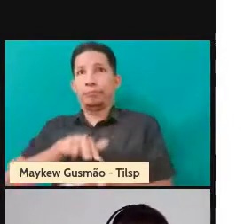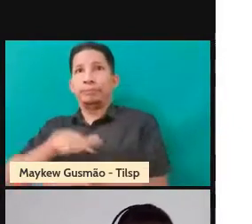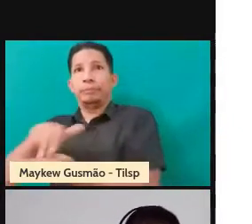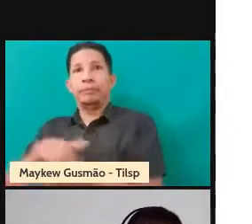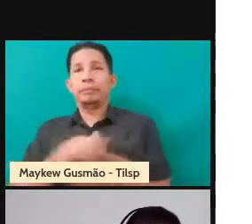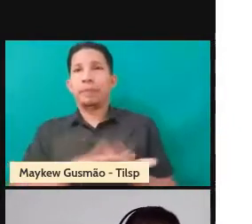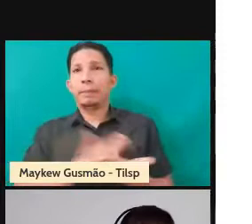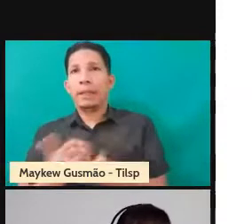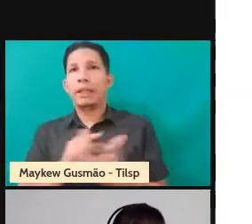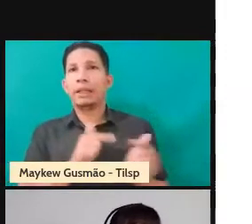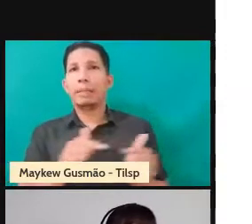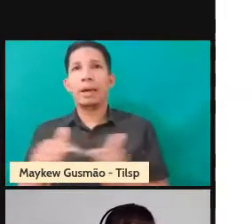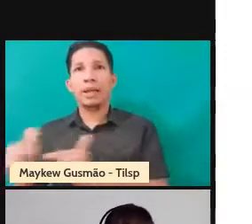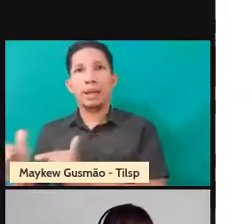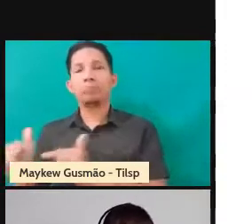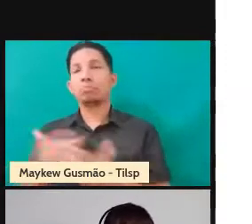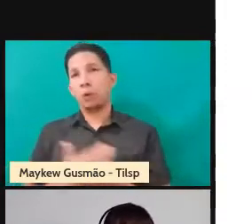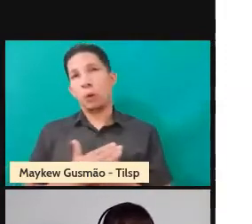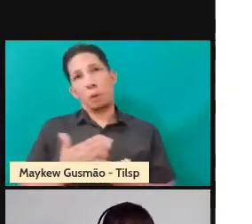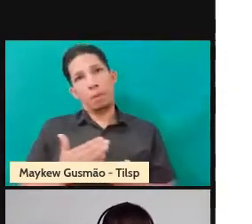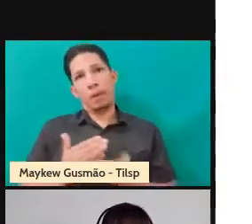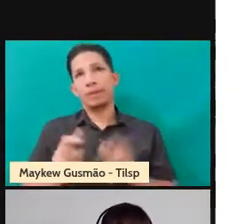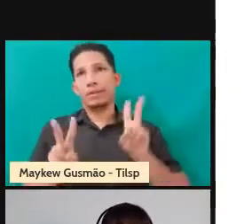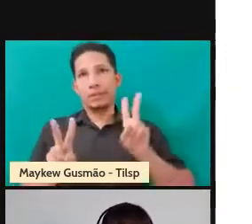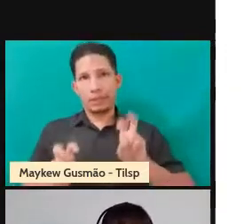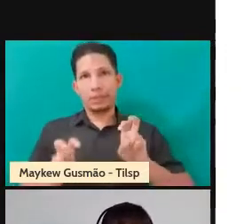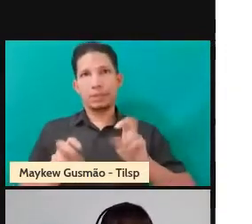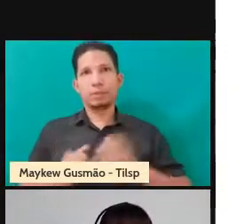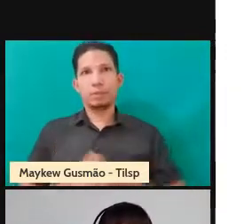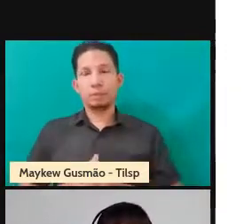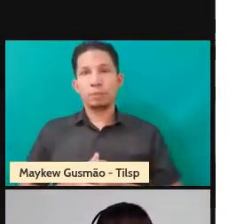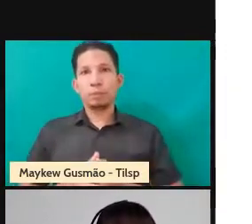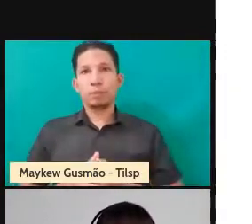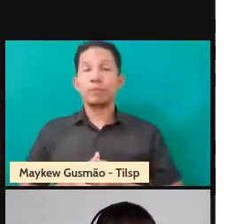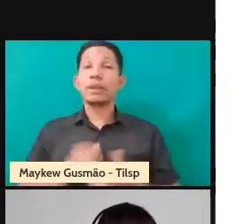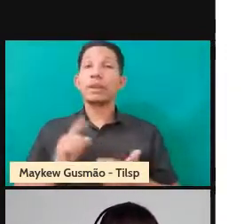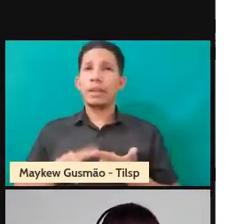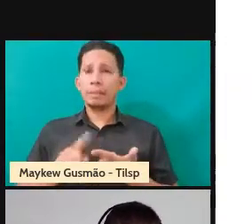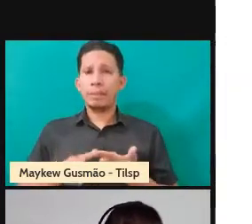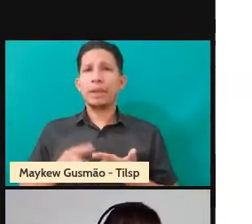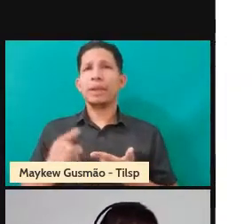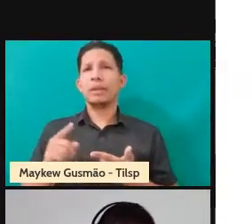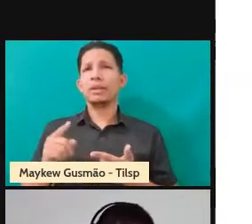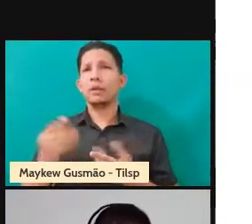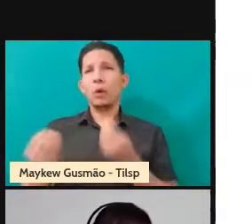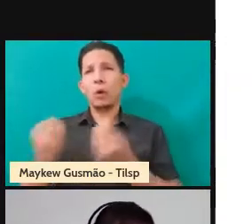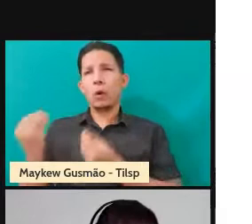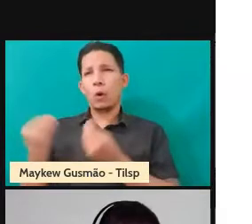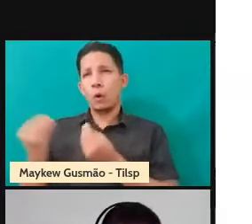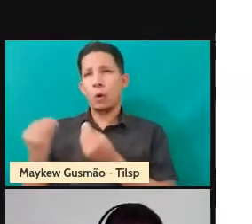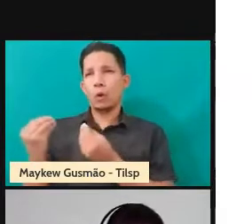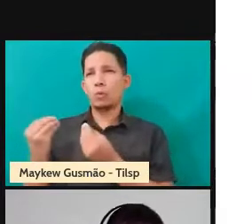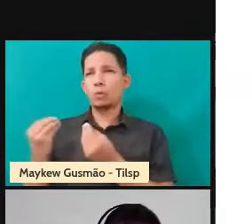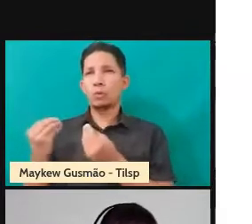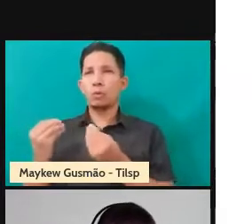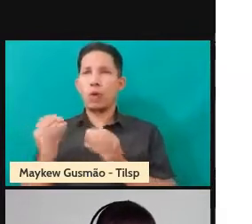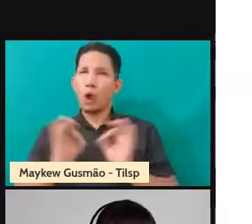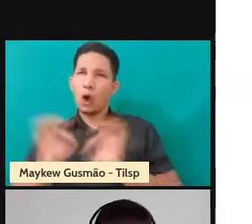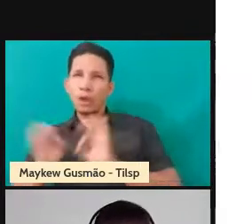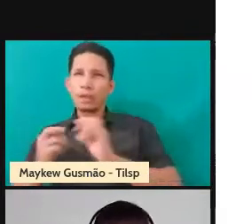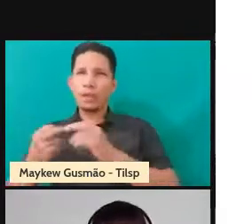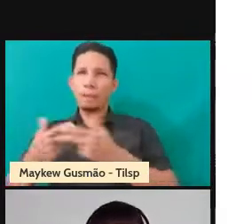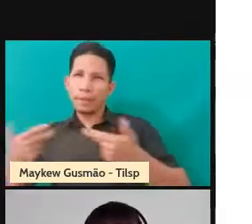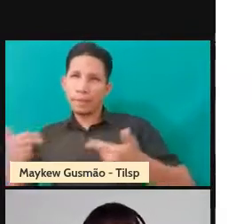está. Então, eu começo com essa citação e vou trazendo os mapeamentos que eu organizei para apresentar